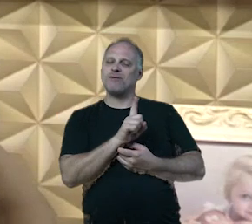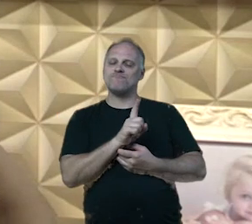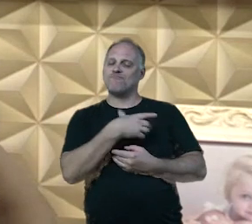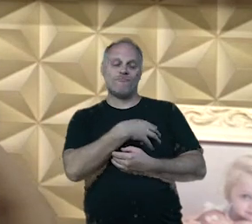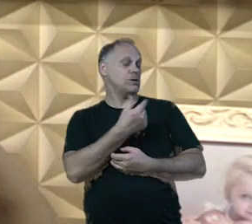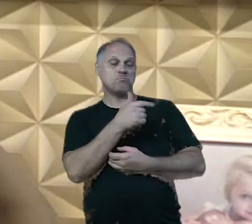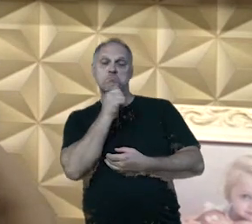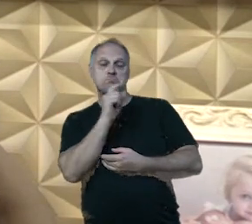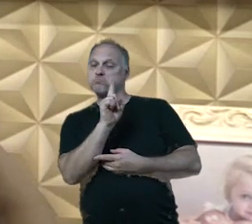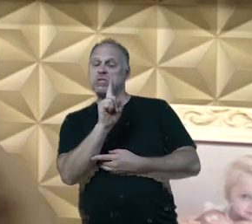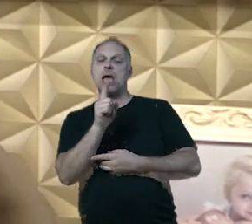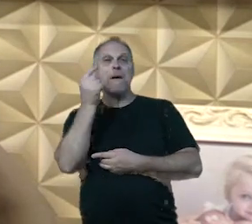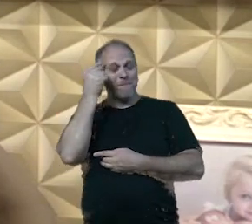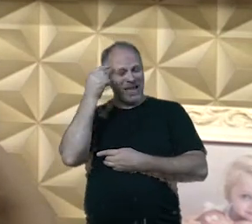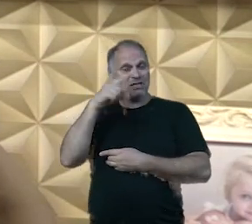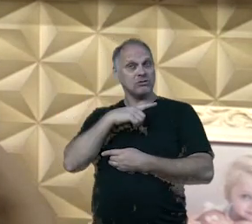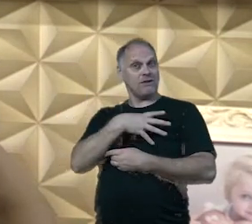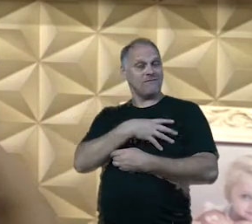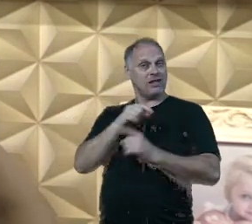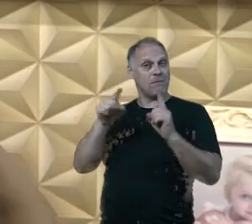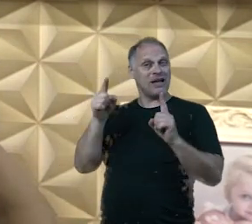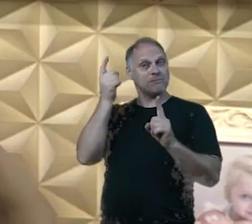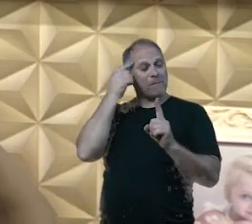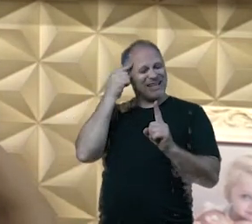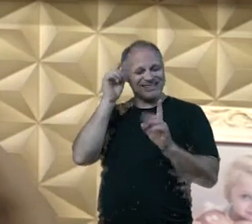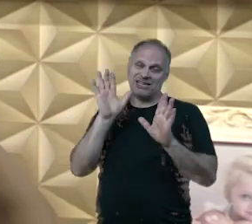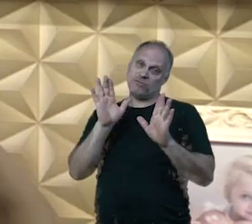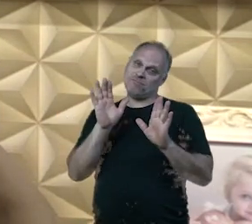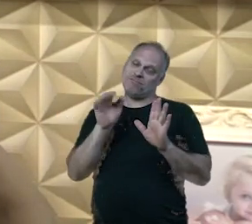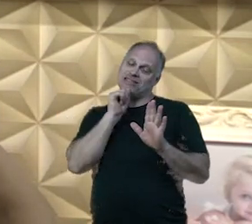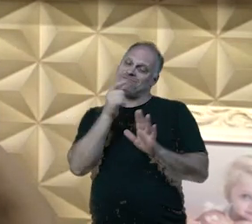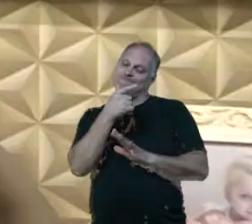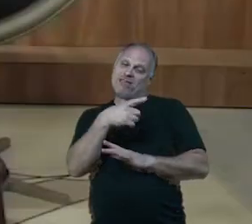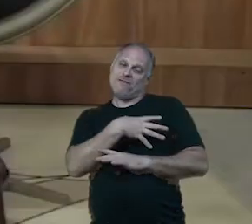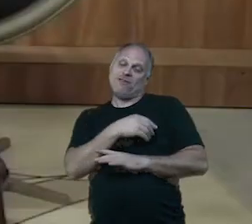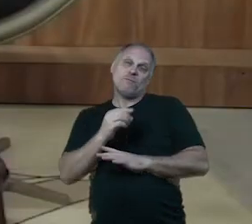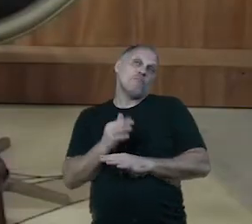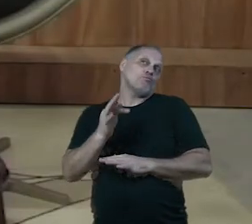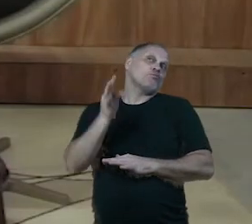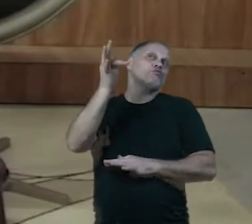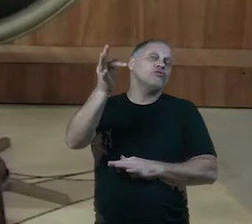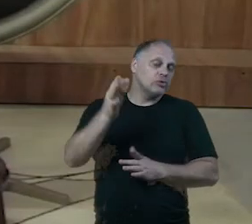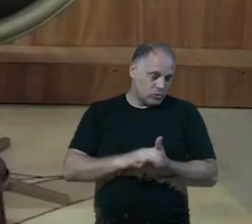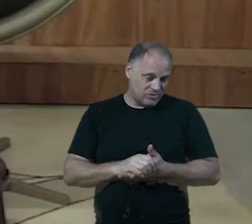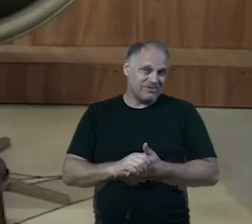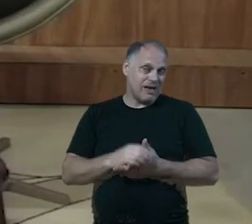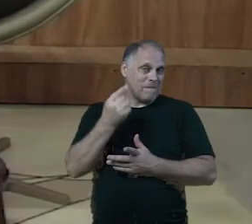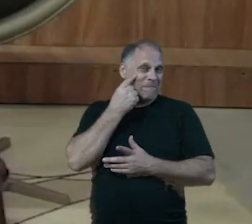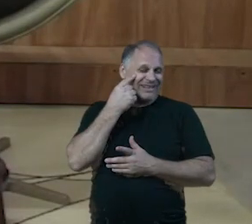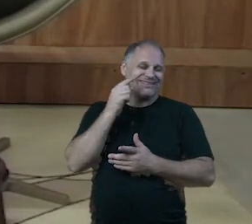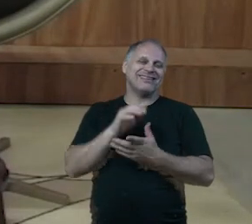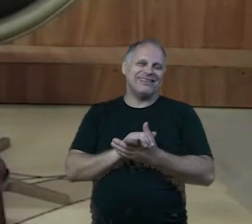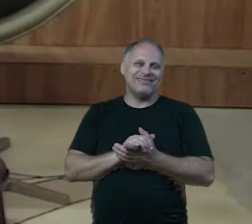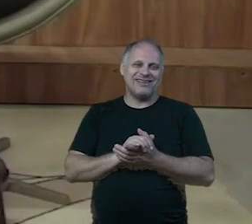que eu ainda não tenho, que eu penso sim, que estou nessa fase de pensar sobre isso. Já estão planejando? Começa a ter essa